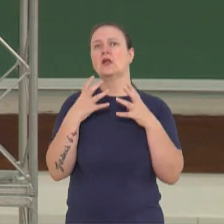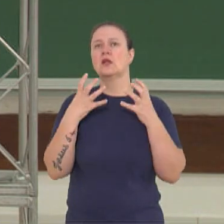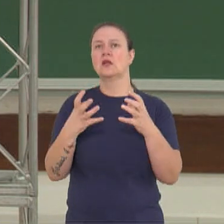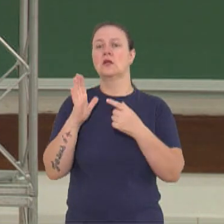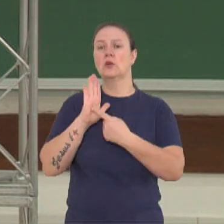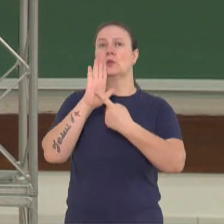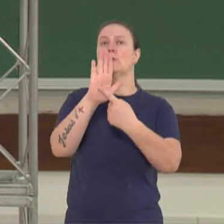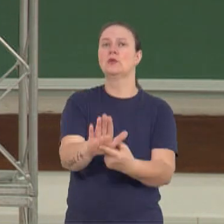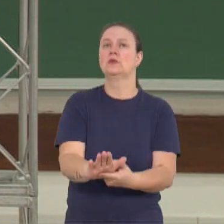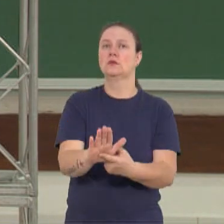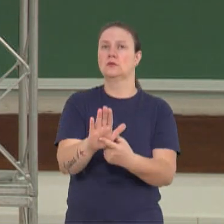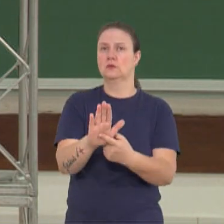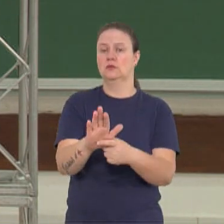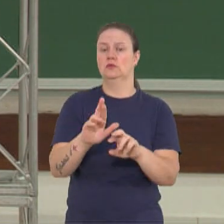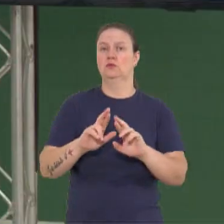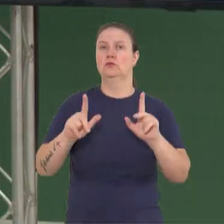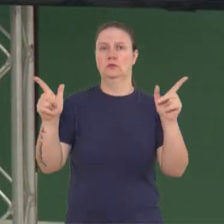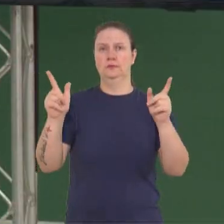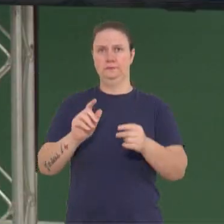para nós.